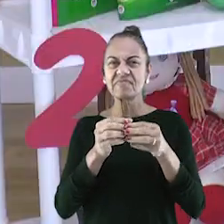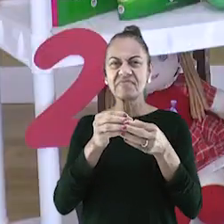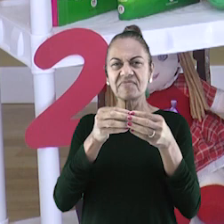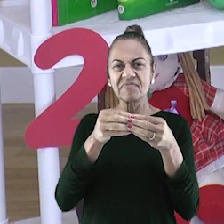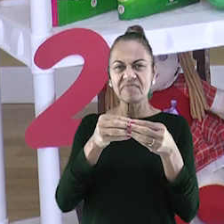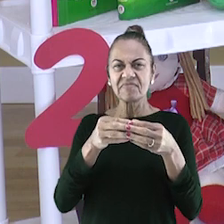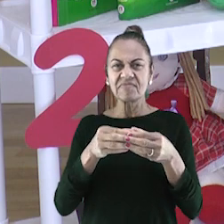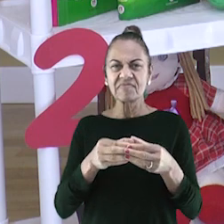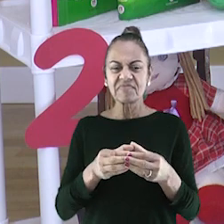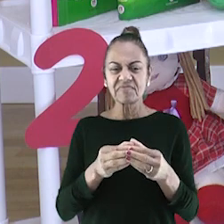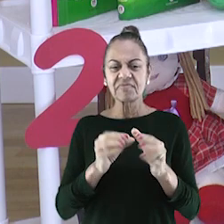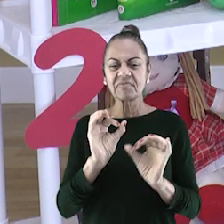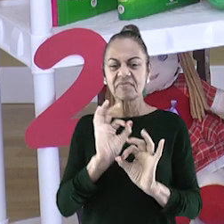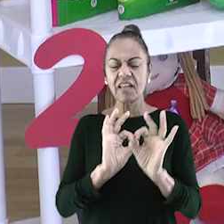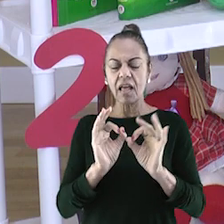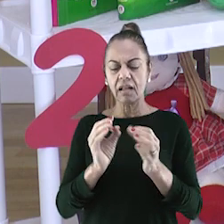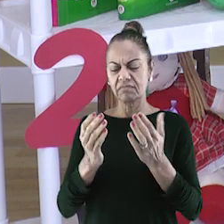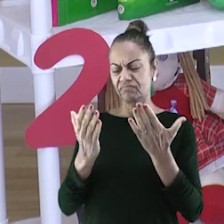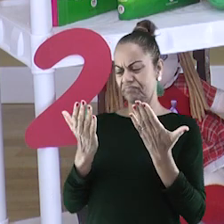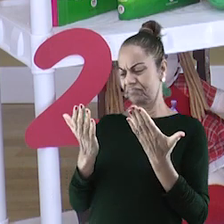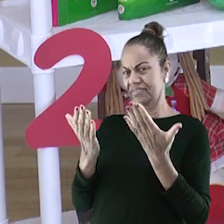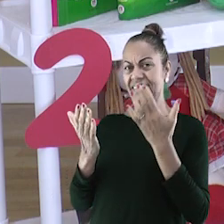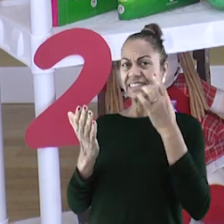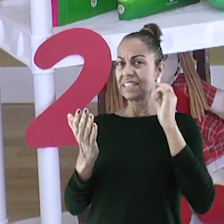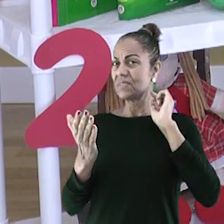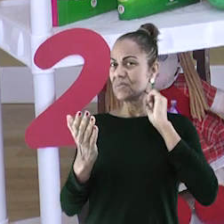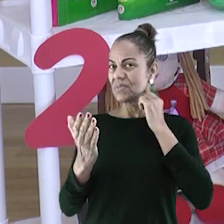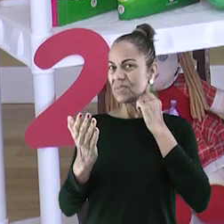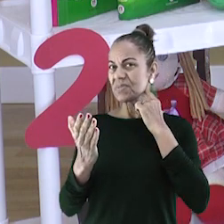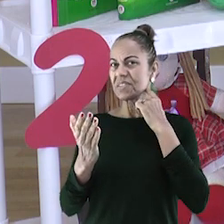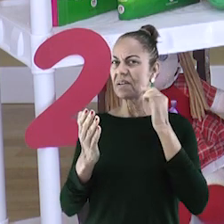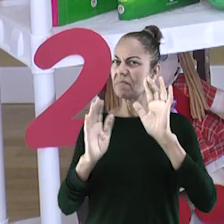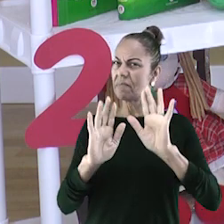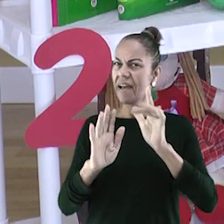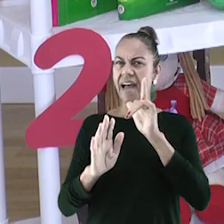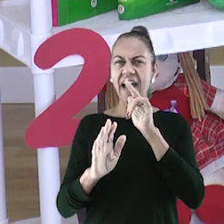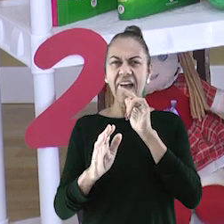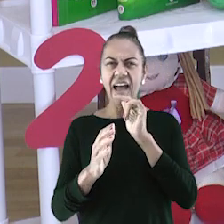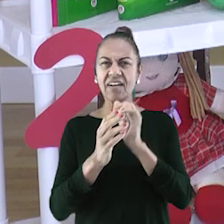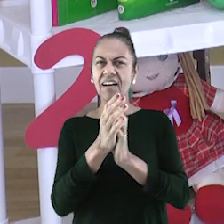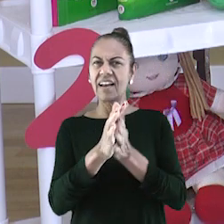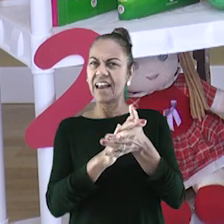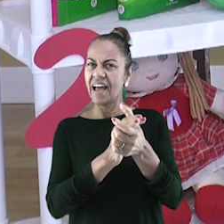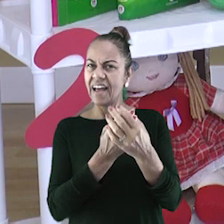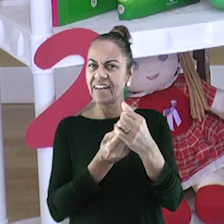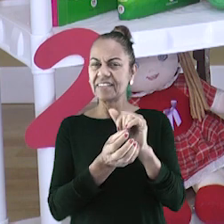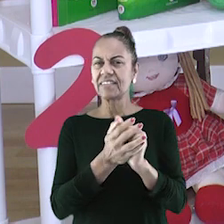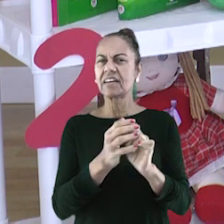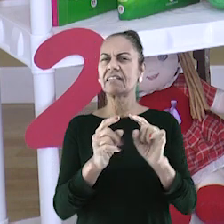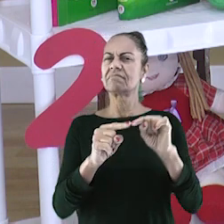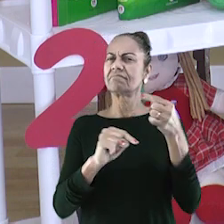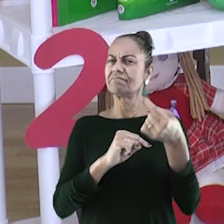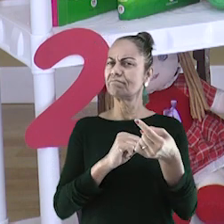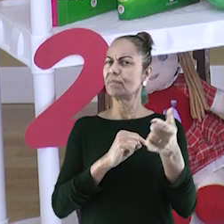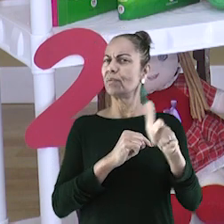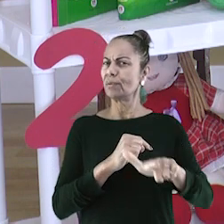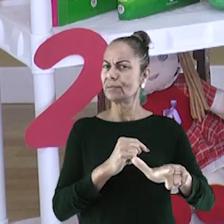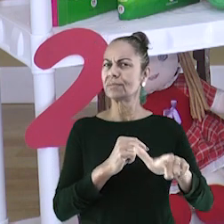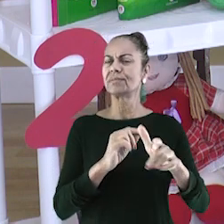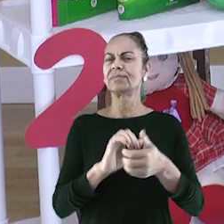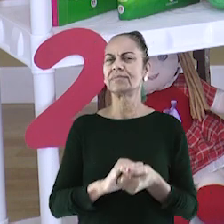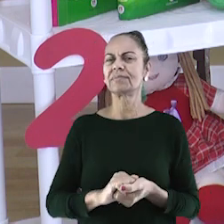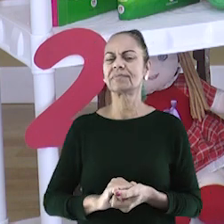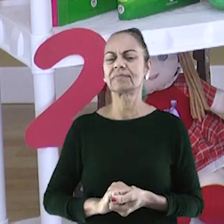Um bonequinho! Viu que legal? Ó, a argila é assim, ó. Deixa a nossa mão sujinha. Mas é só a